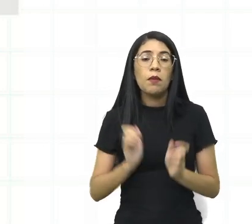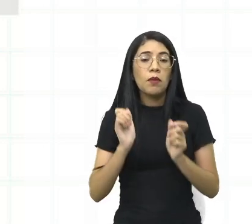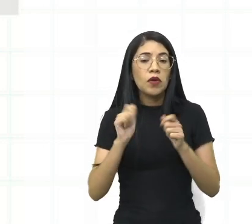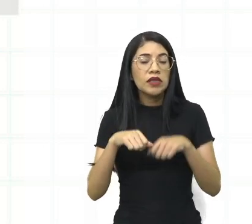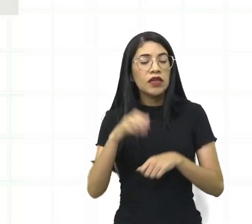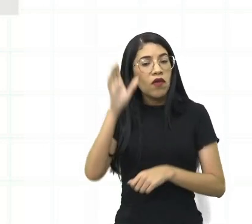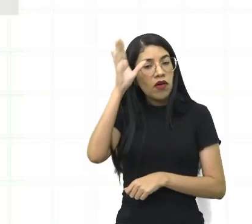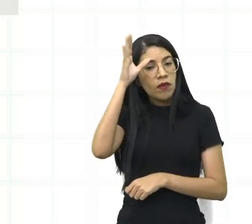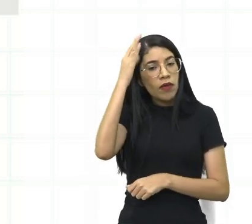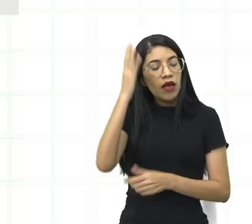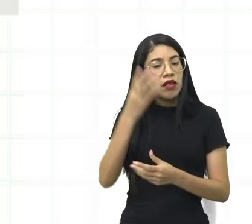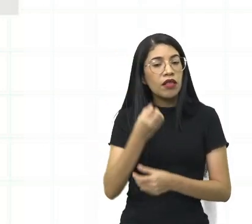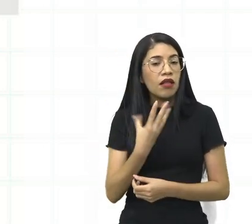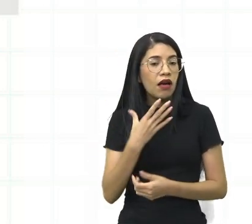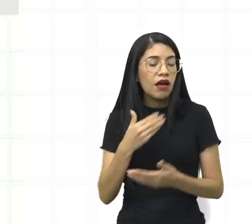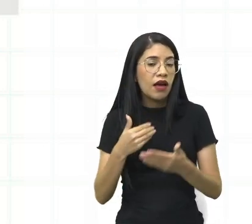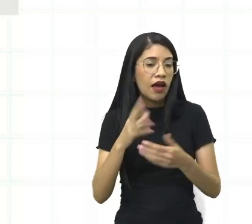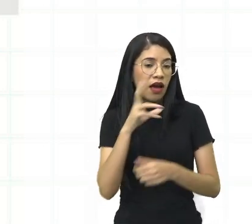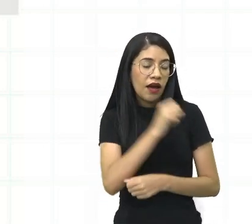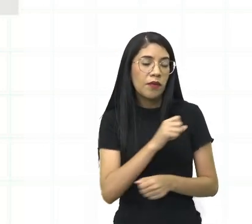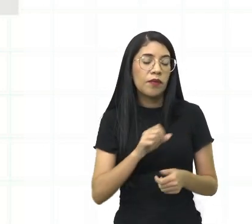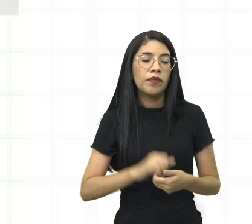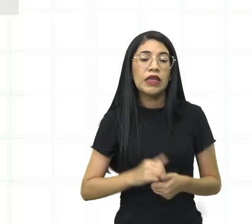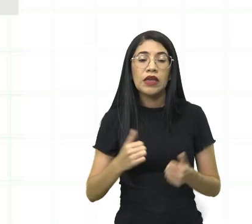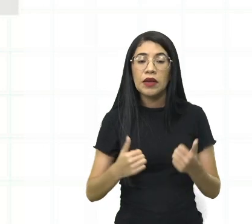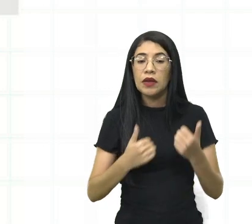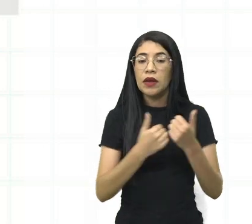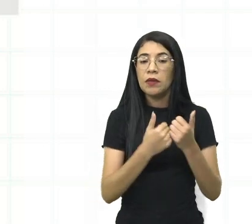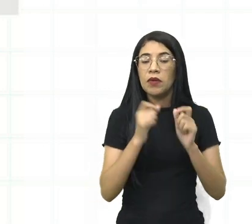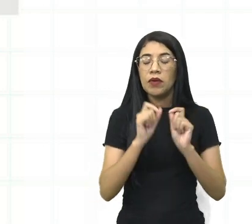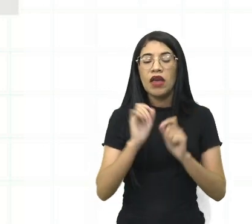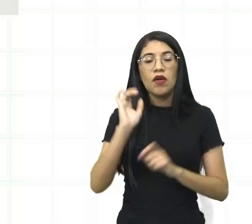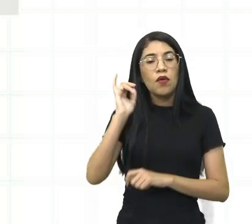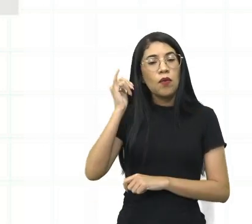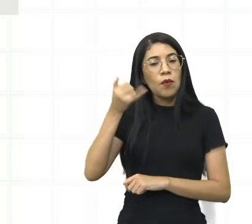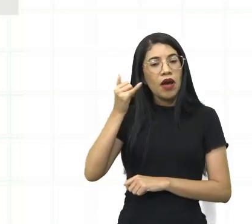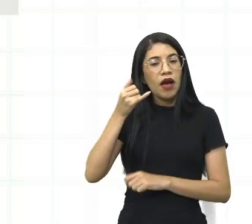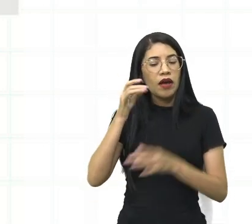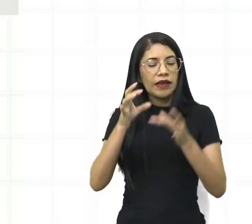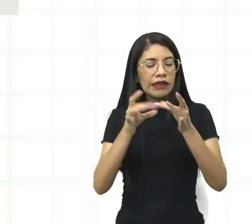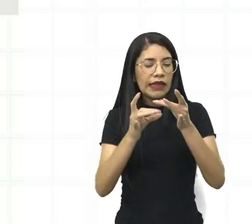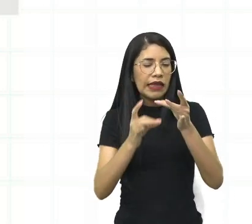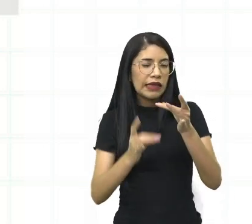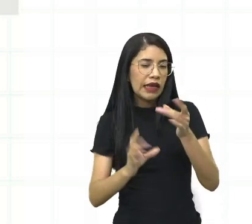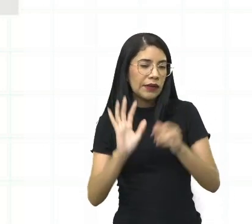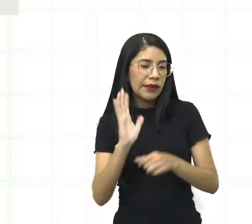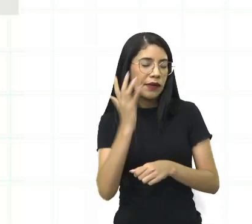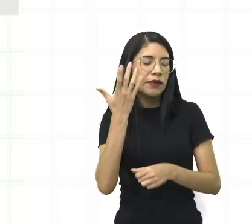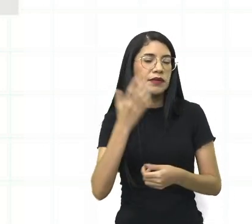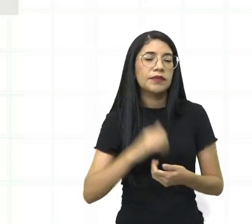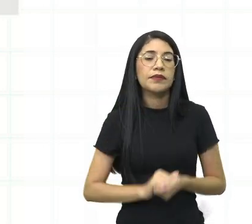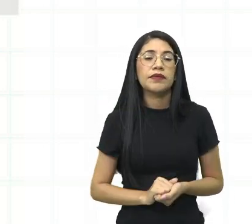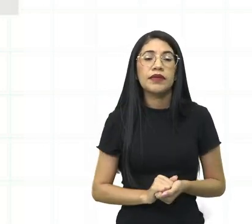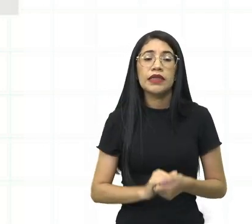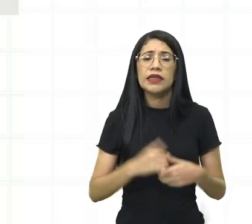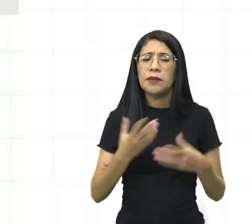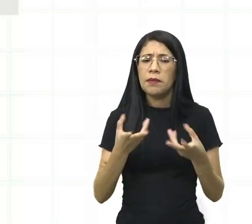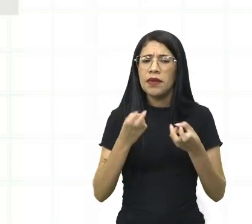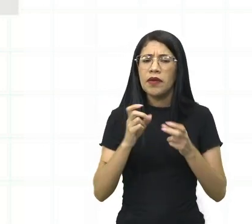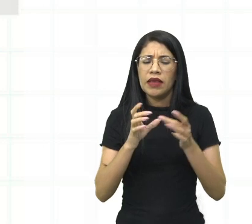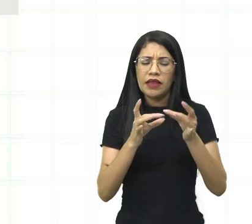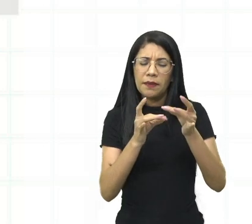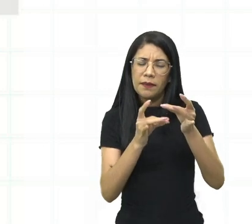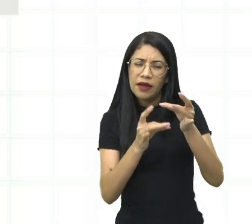solução satisfatória. E a sustentação, a narração do fato. E essa aqui ela narrou bem, né? Perceba que está um pouquinho até